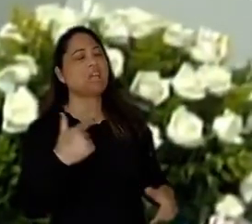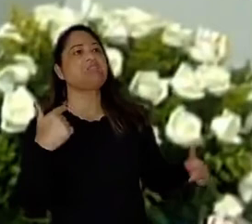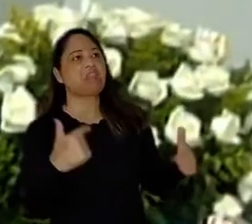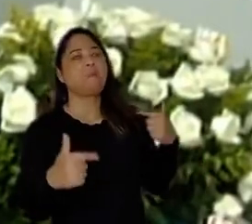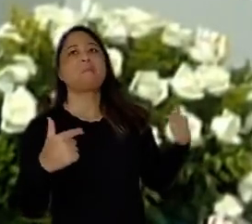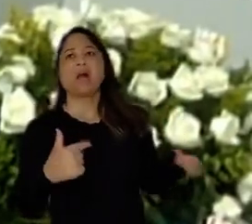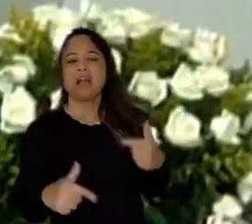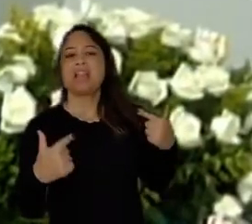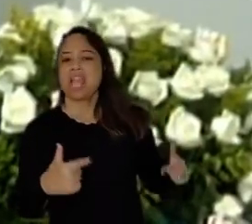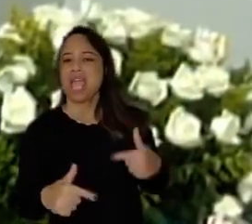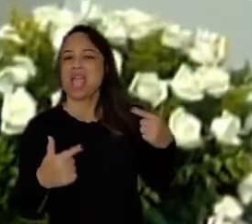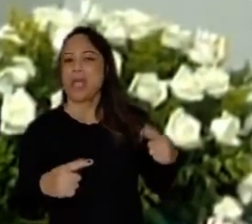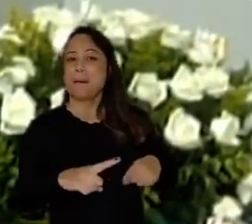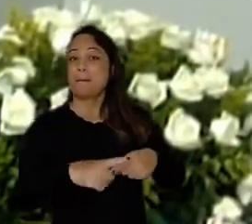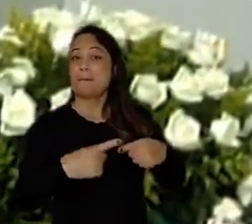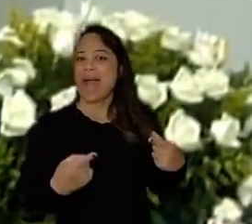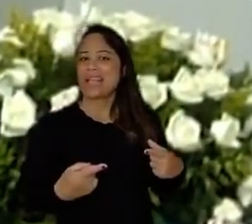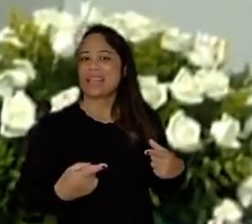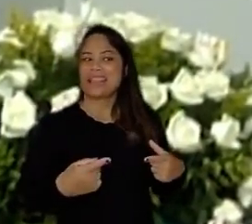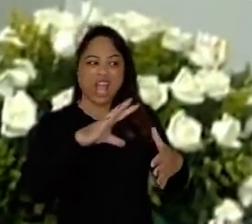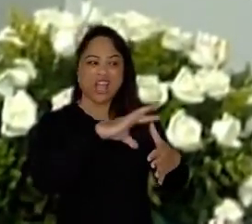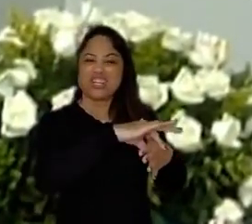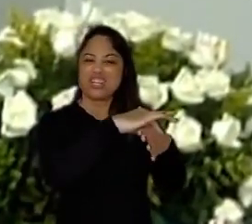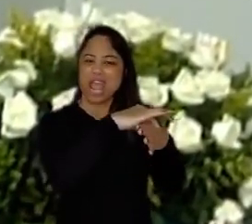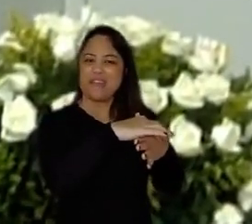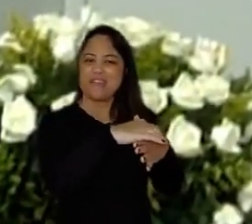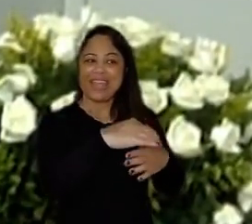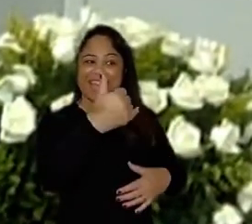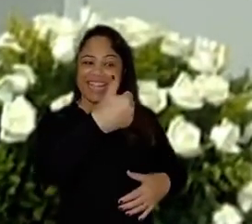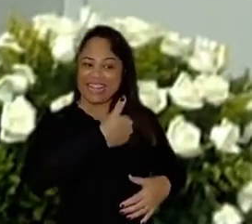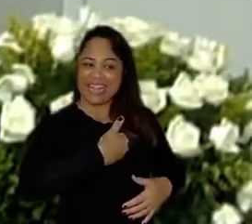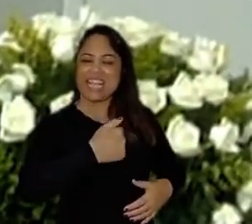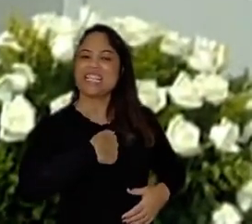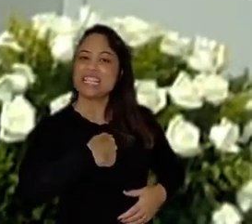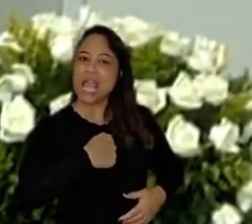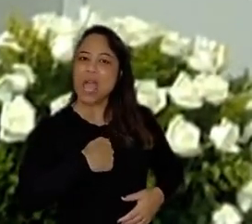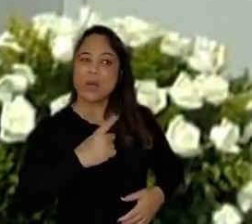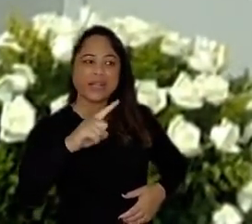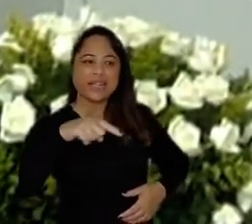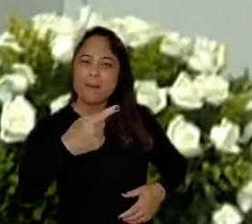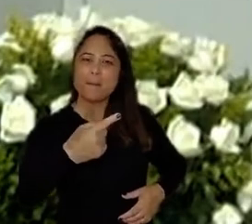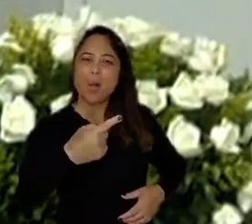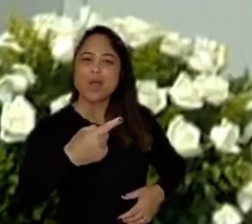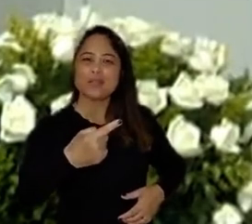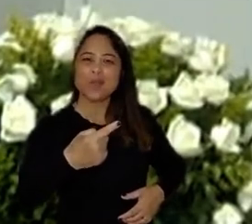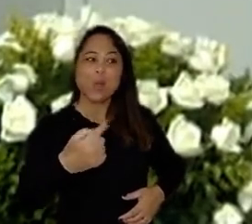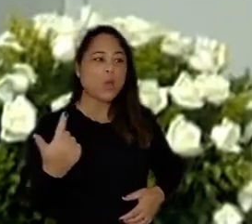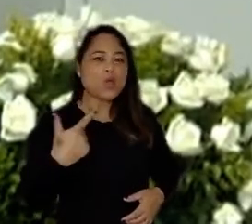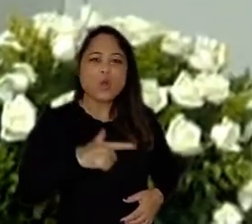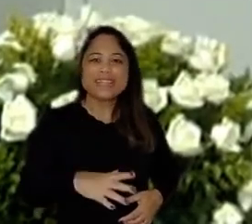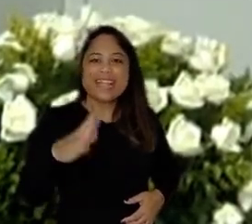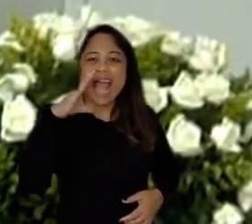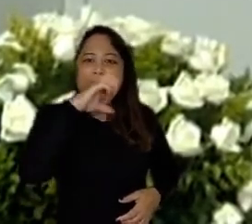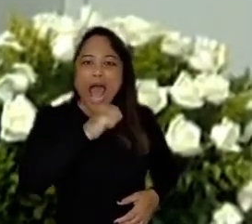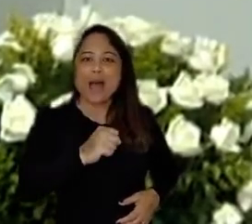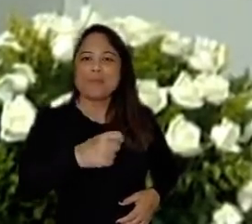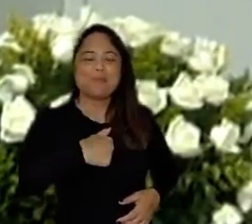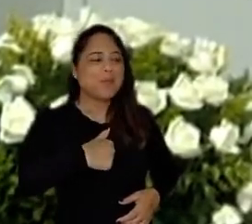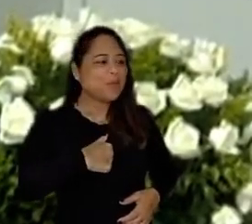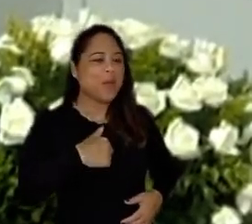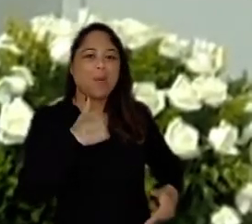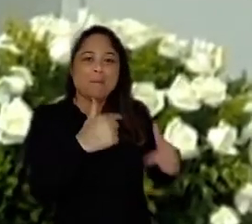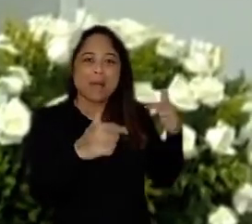caramba, mas o meu chefe falou que depois que eu pegar as manhas do serviço, eu consigo andar mais rápido e vai sobrar mais tempo para eu